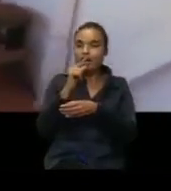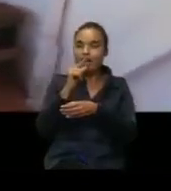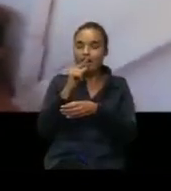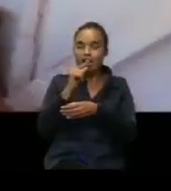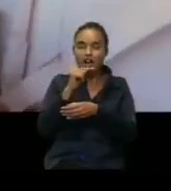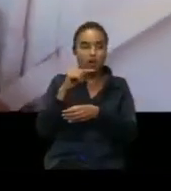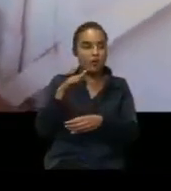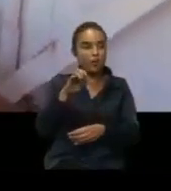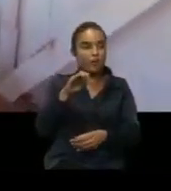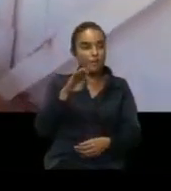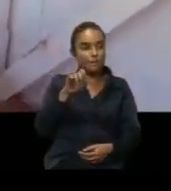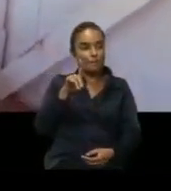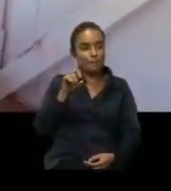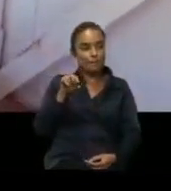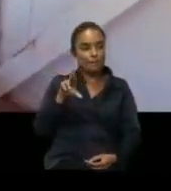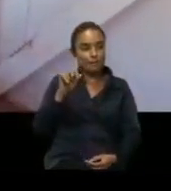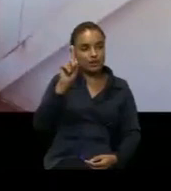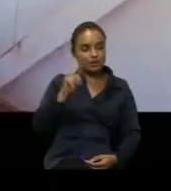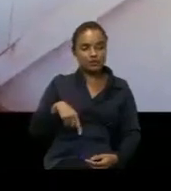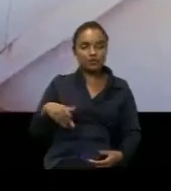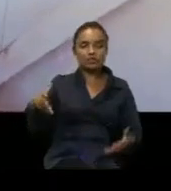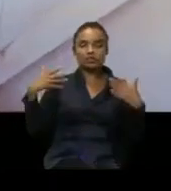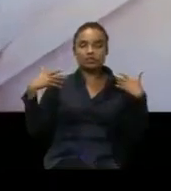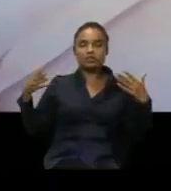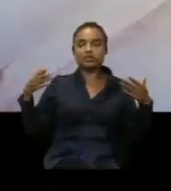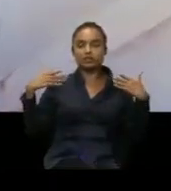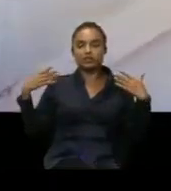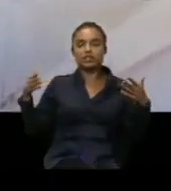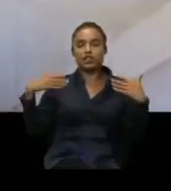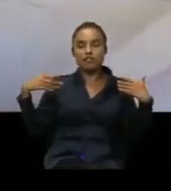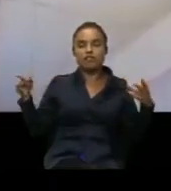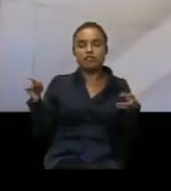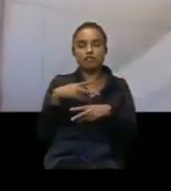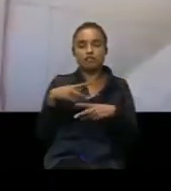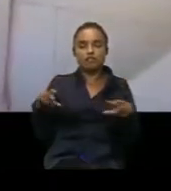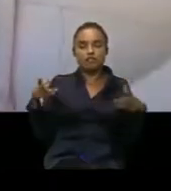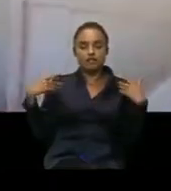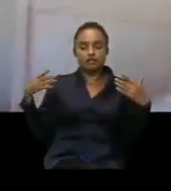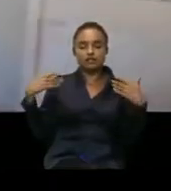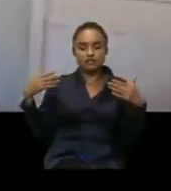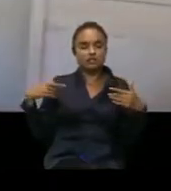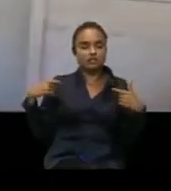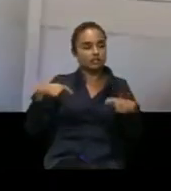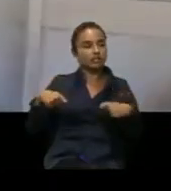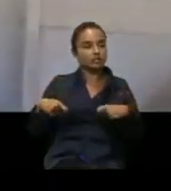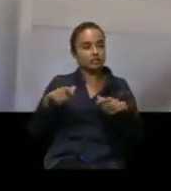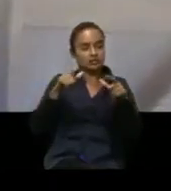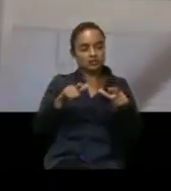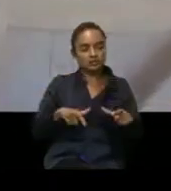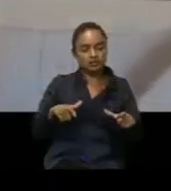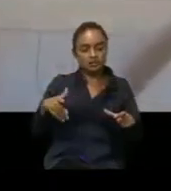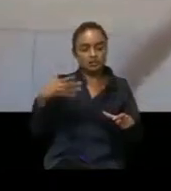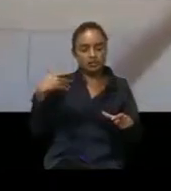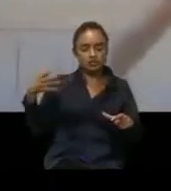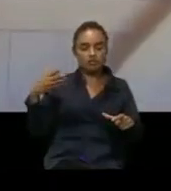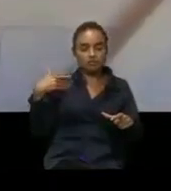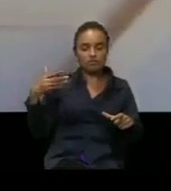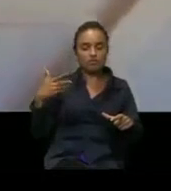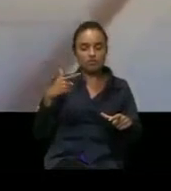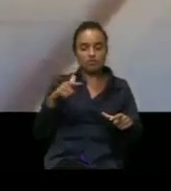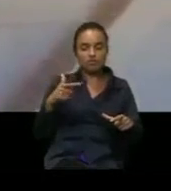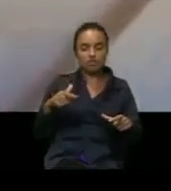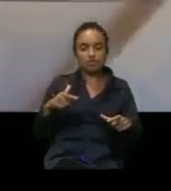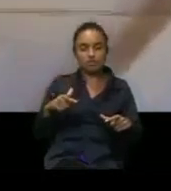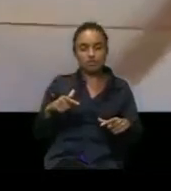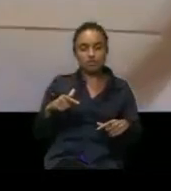E você vê, a área era bem fresca. Então, a área de refeição, a gente sempre tem que tomar cuidado para ser em um local fresco, tá? E a